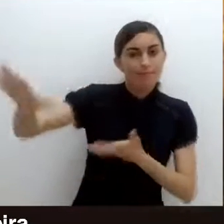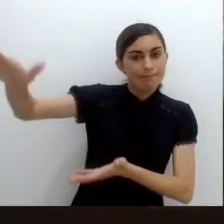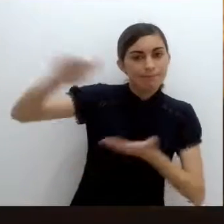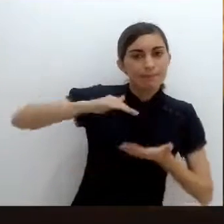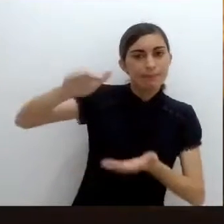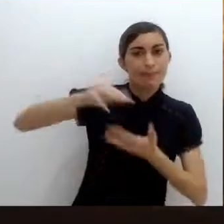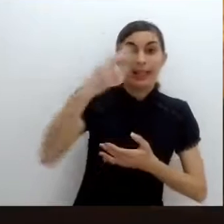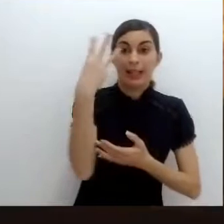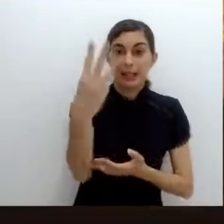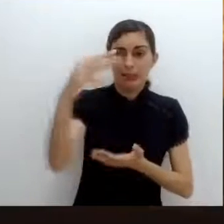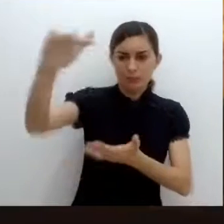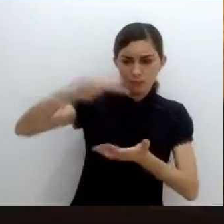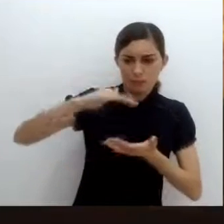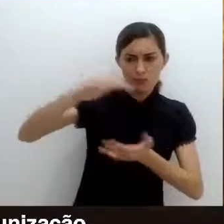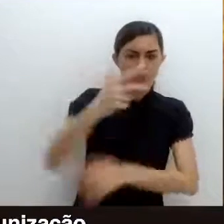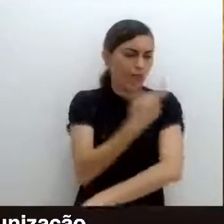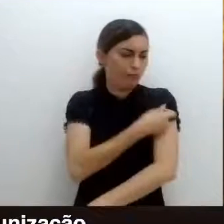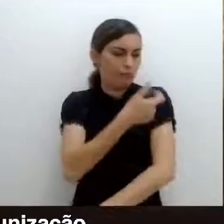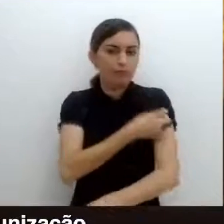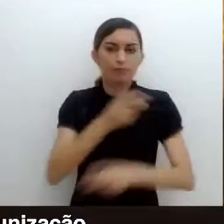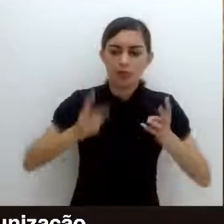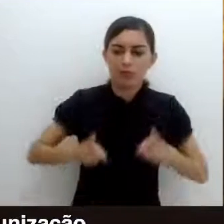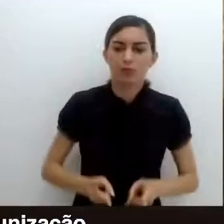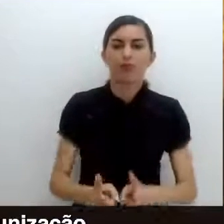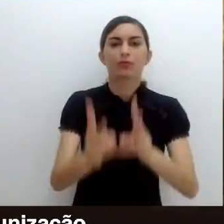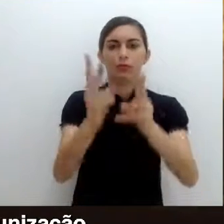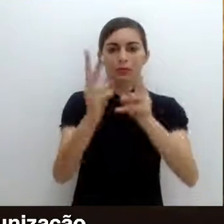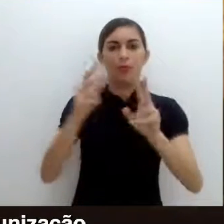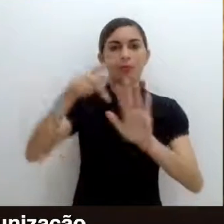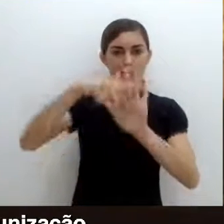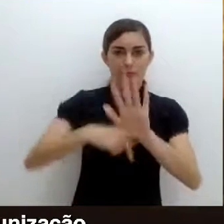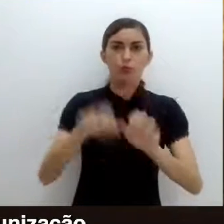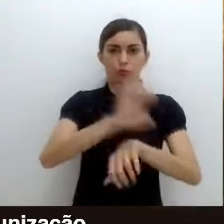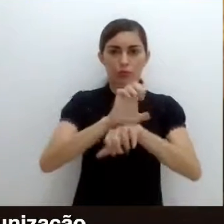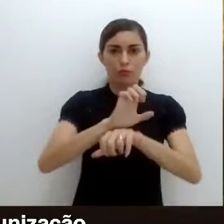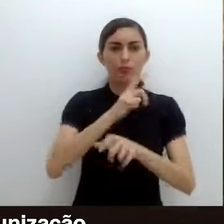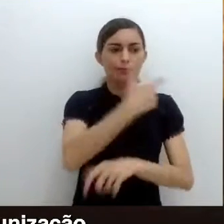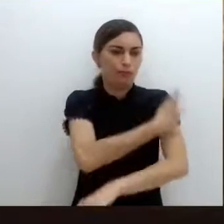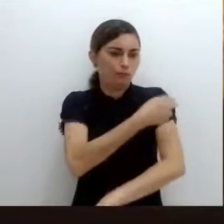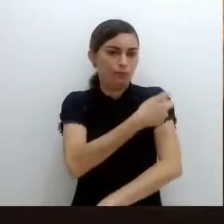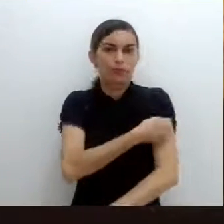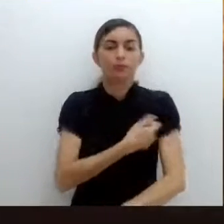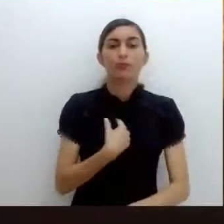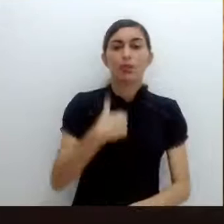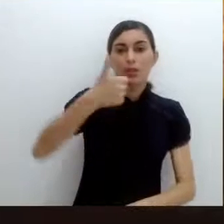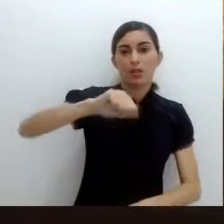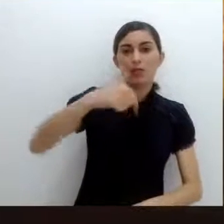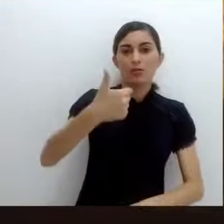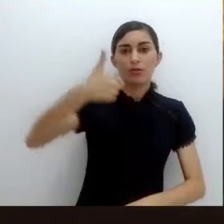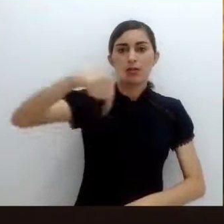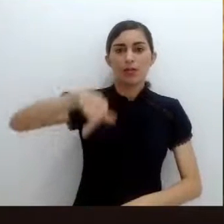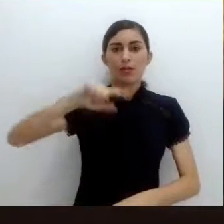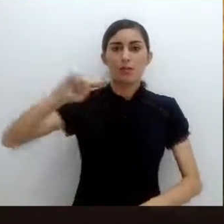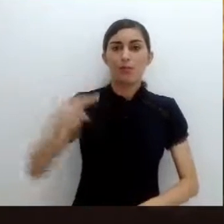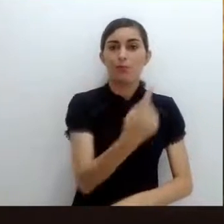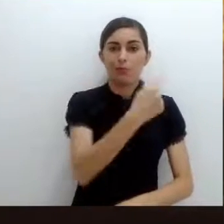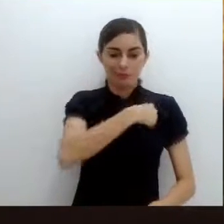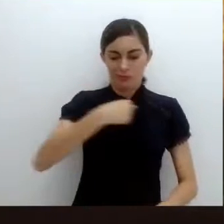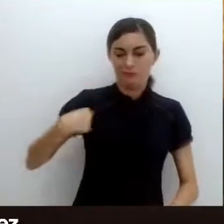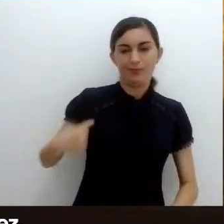-feira, três lotes de vacinas para dar continuidade ao plano estadual de imunização. São 117 mil